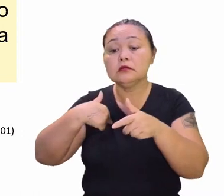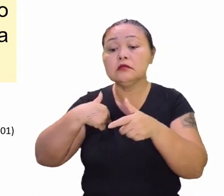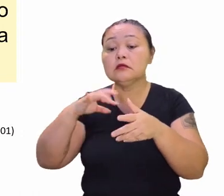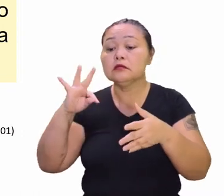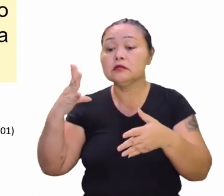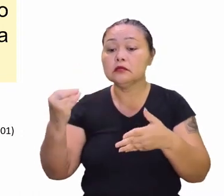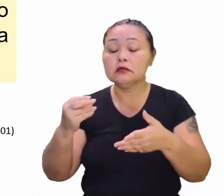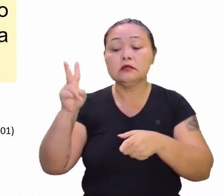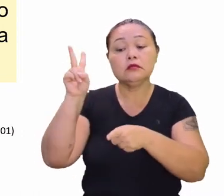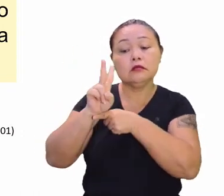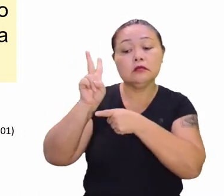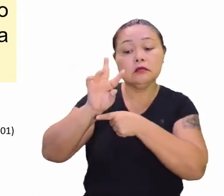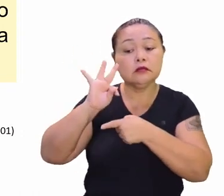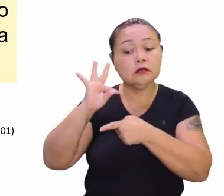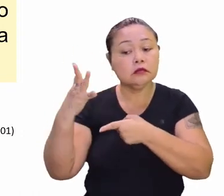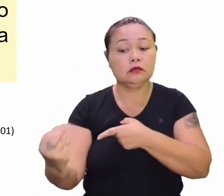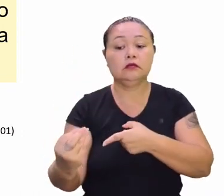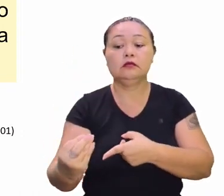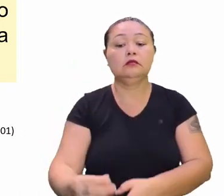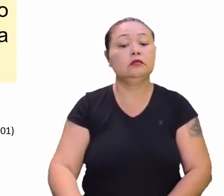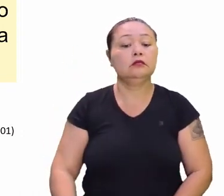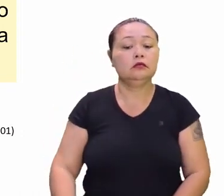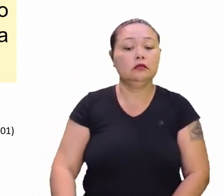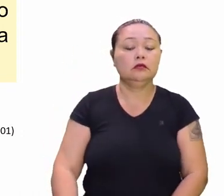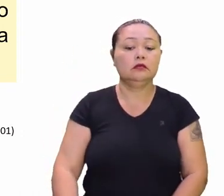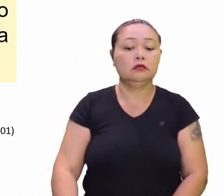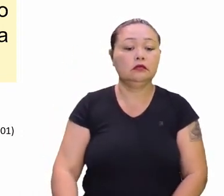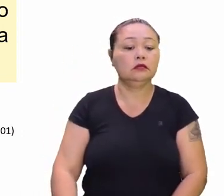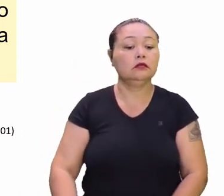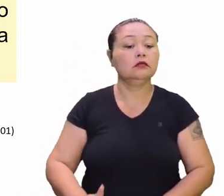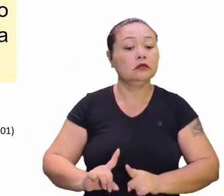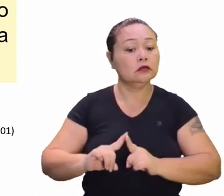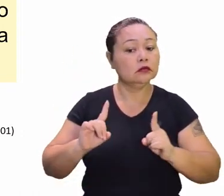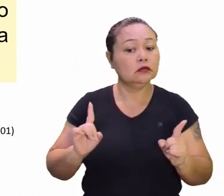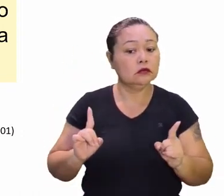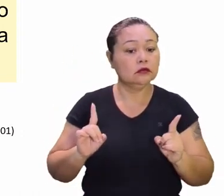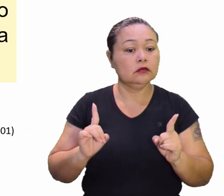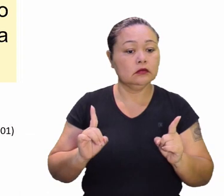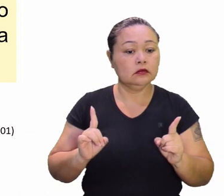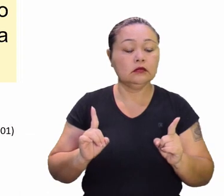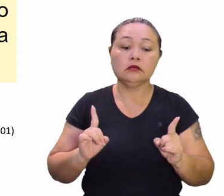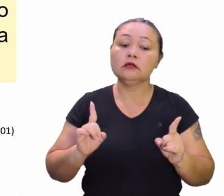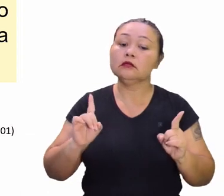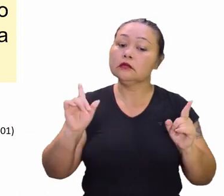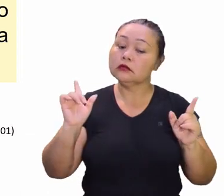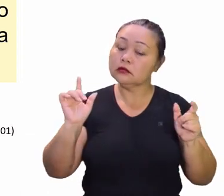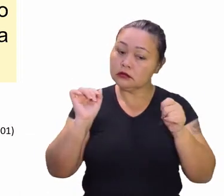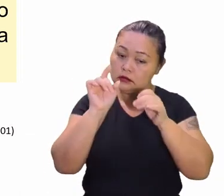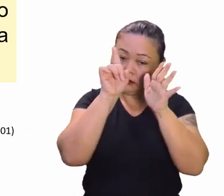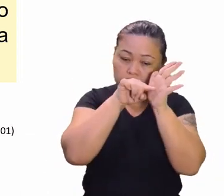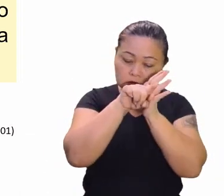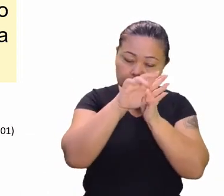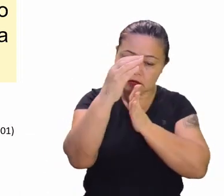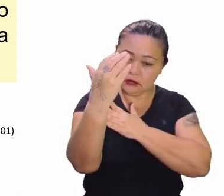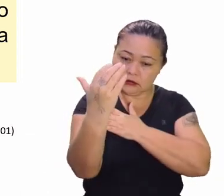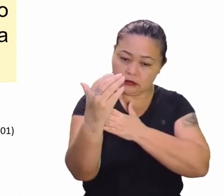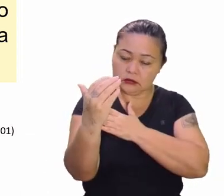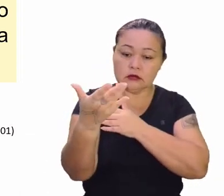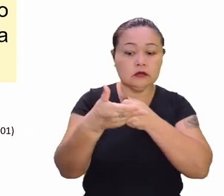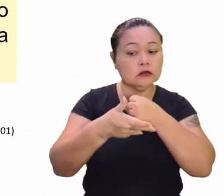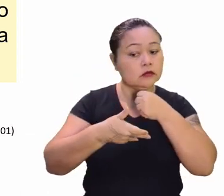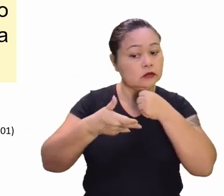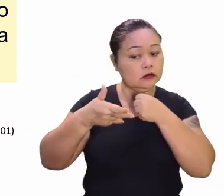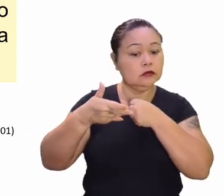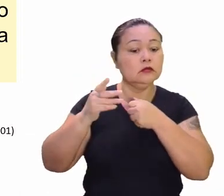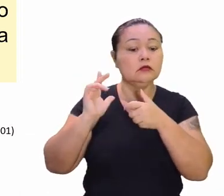já está falando tudo, proteção integral. Exatamente, mas se for para fazer uma pesquisa científica tudo